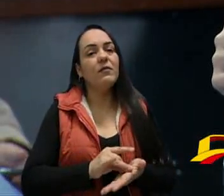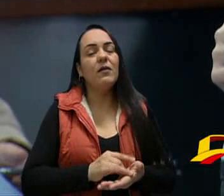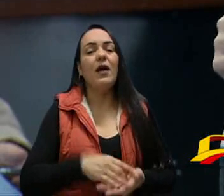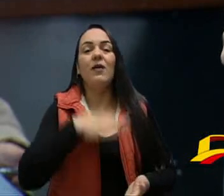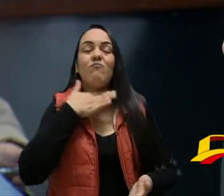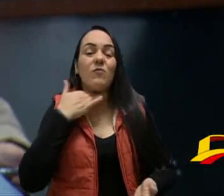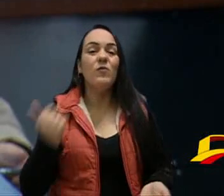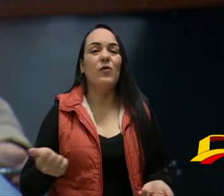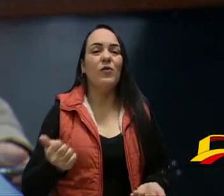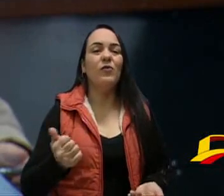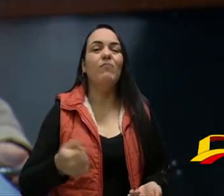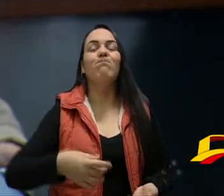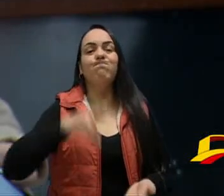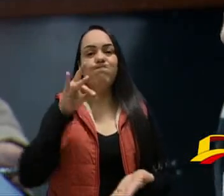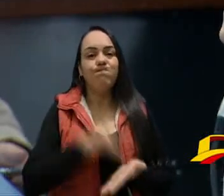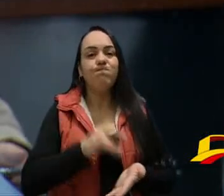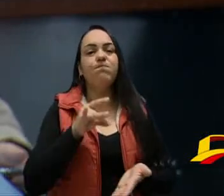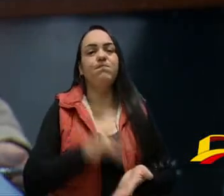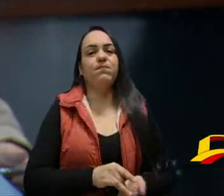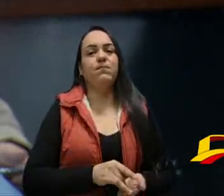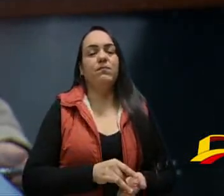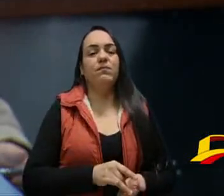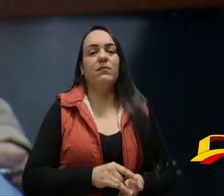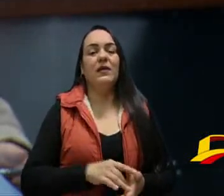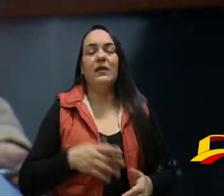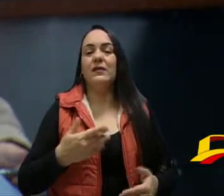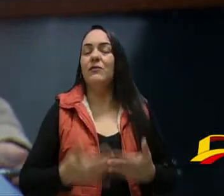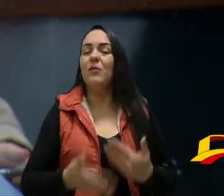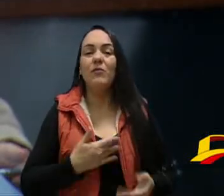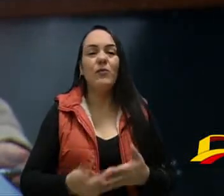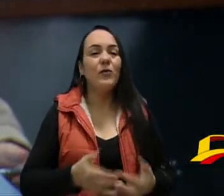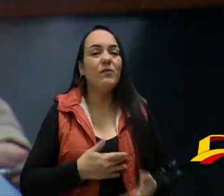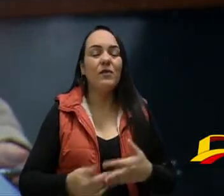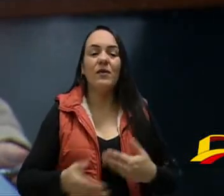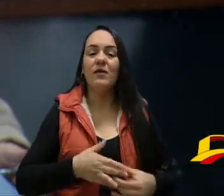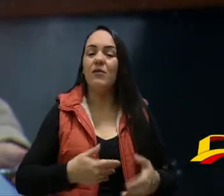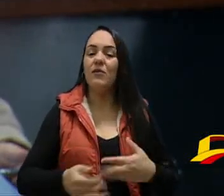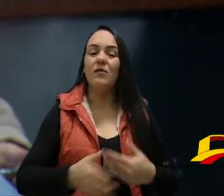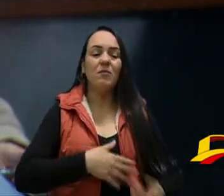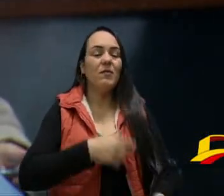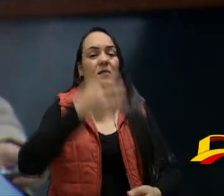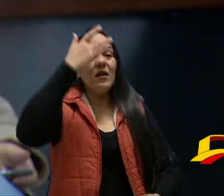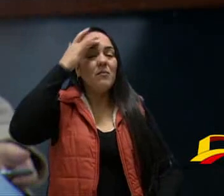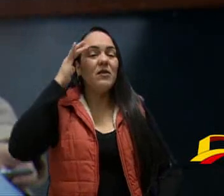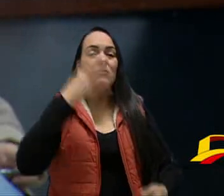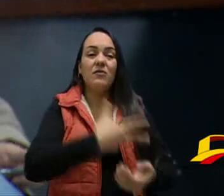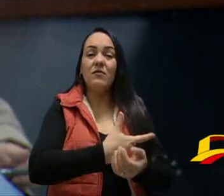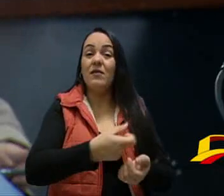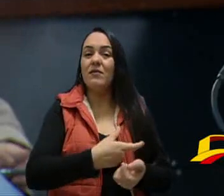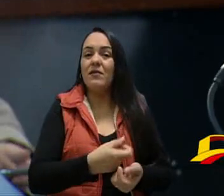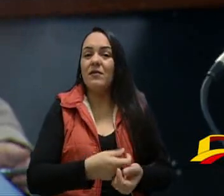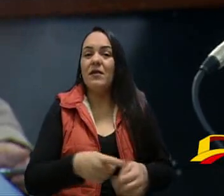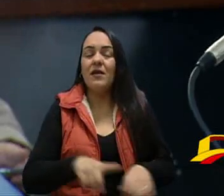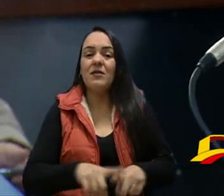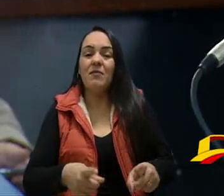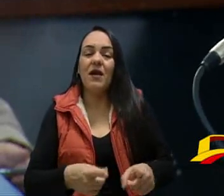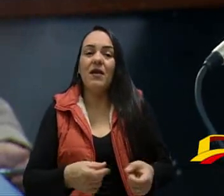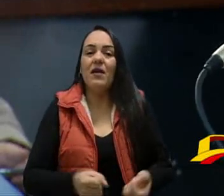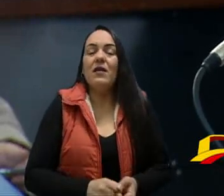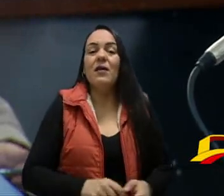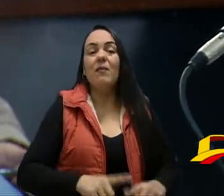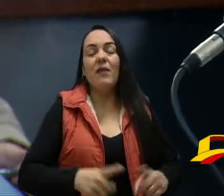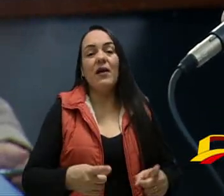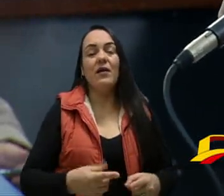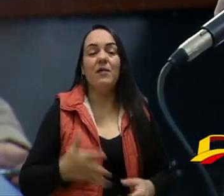trabalha o óbito óbito é real e independente do que da quantidade de test of real hoje a nossa letalidade está gerando em torno